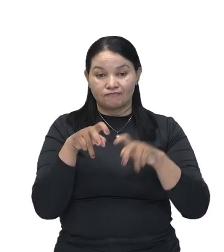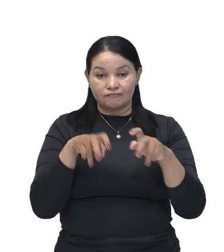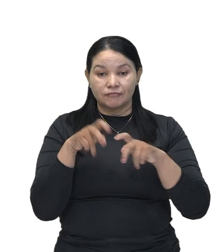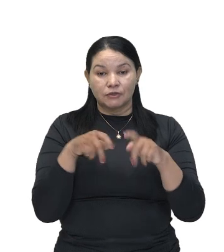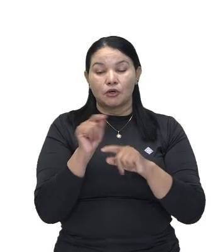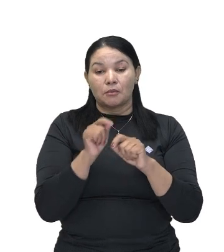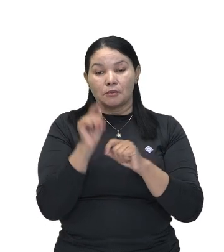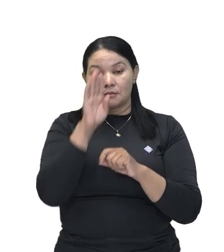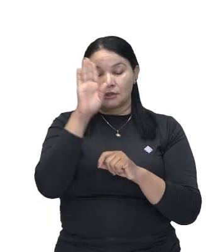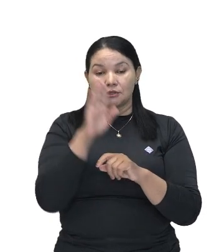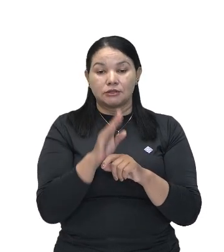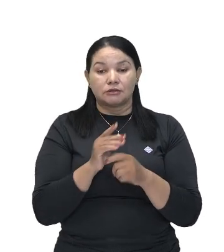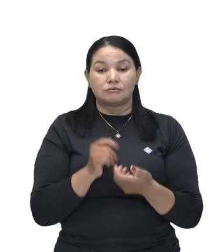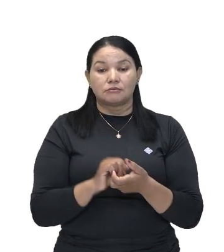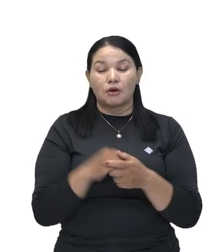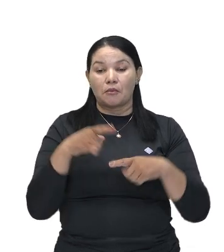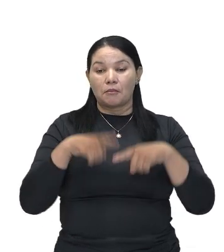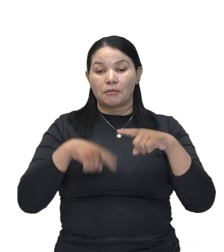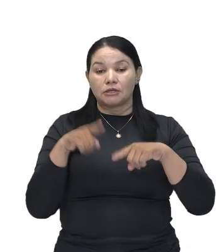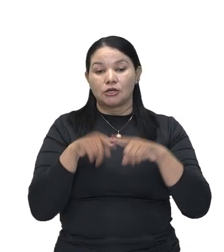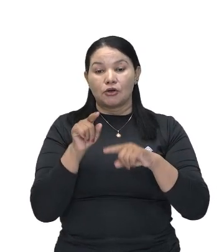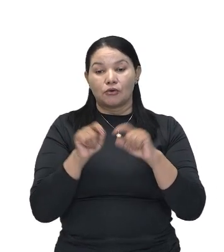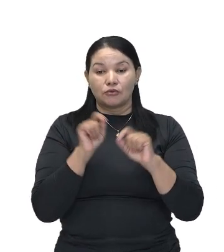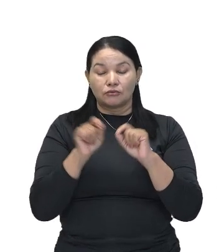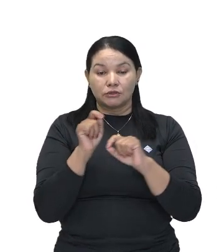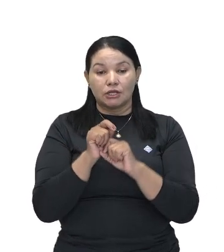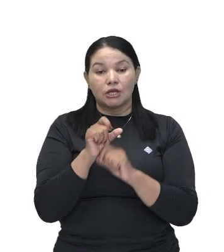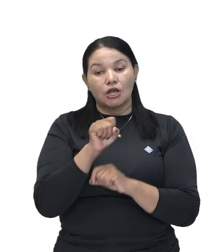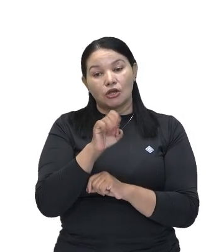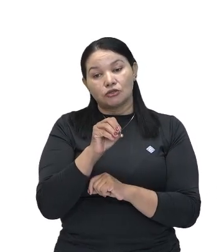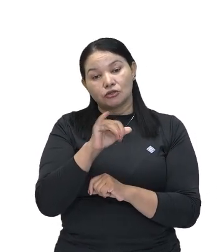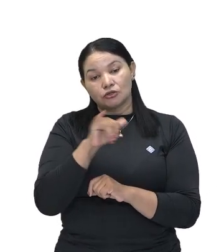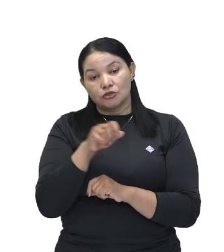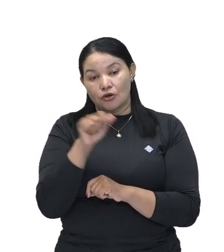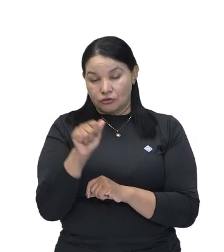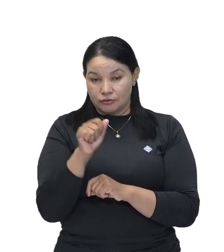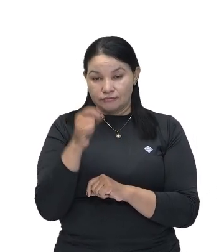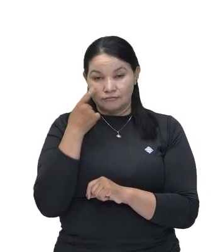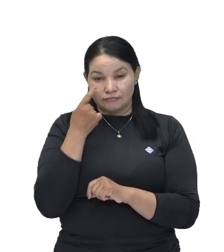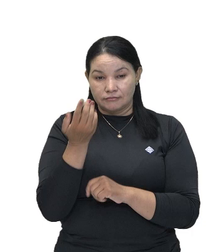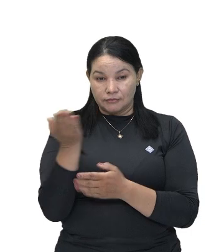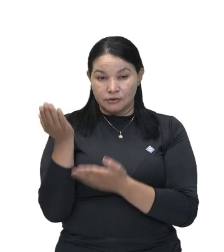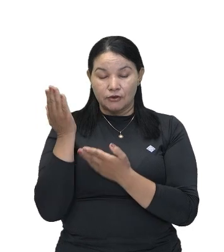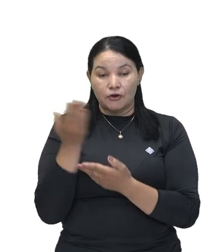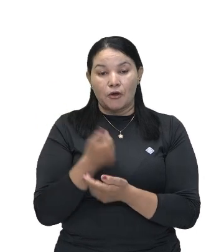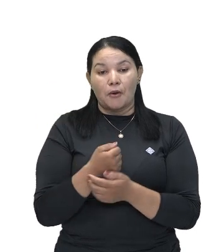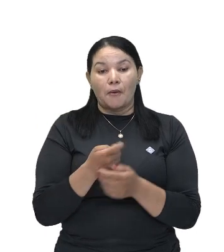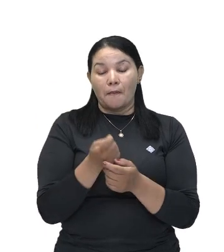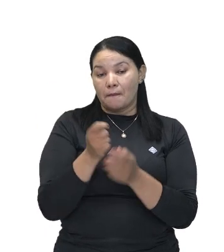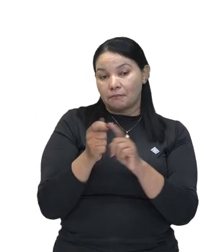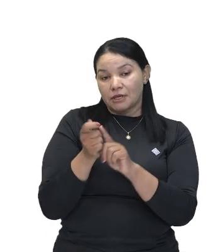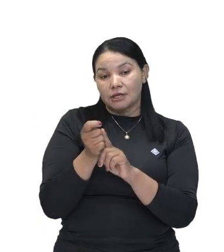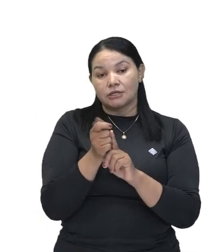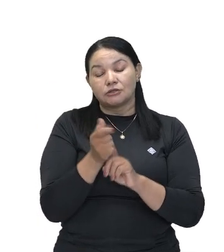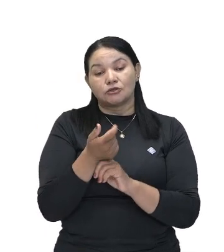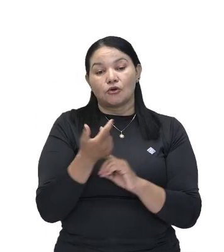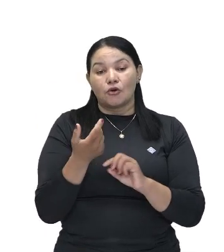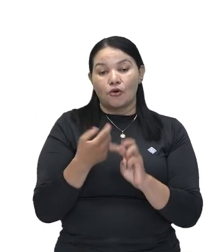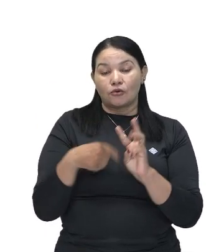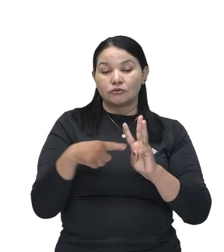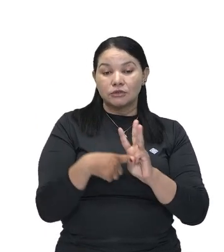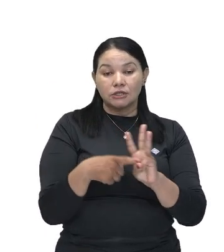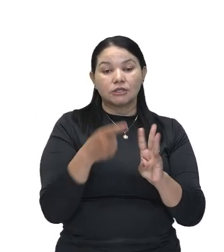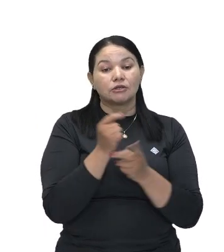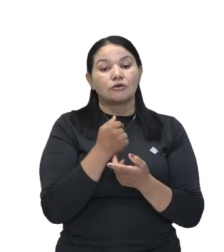temos como principais produtos agrícolas, nós vamos ter o cultivo da soja, do milho, do trigo, do